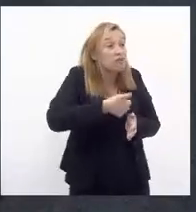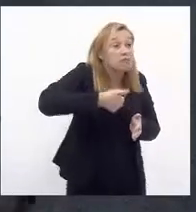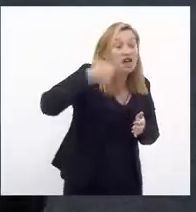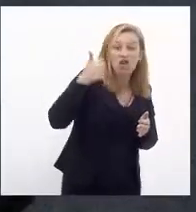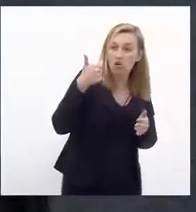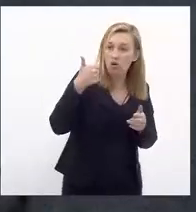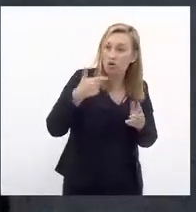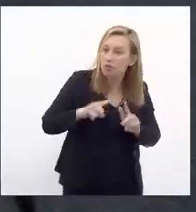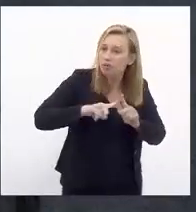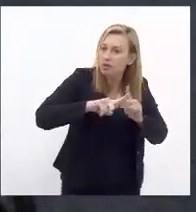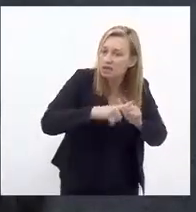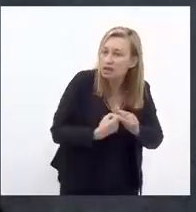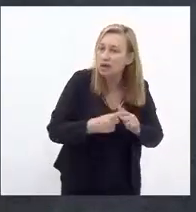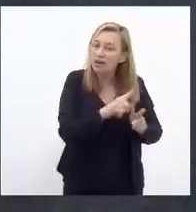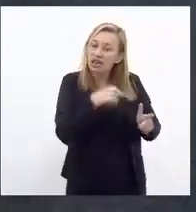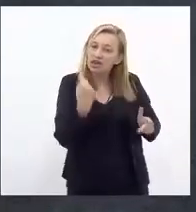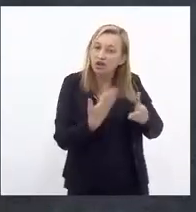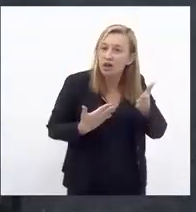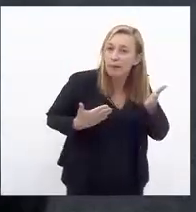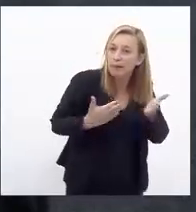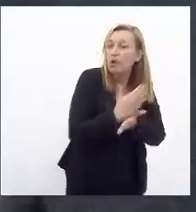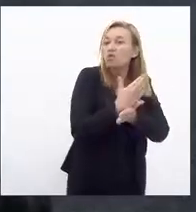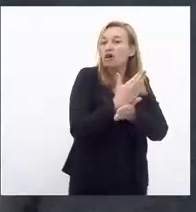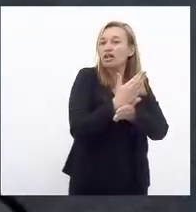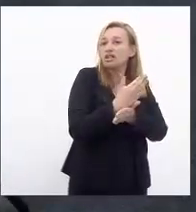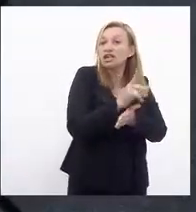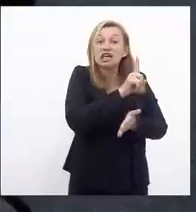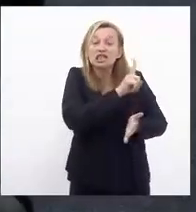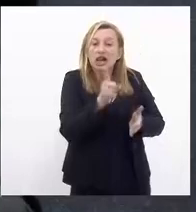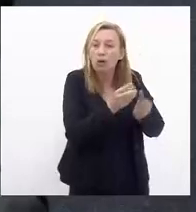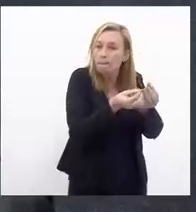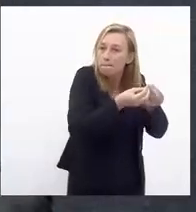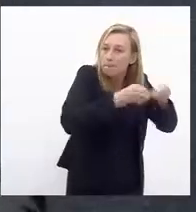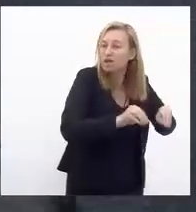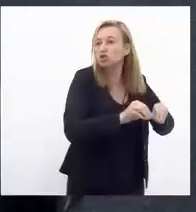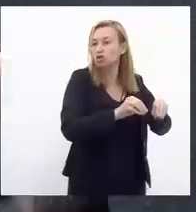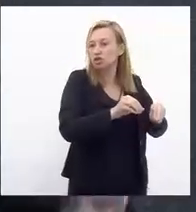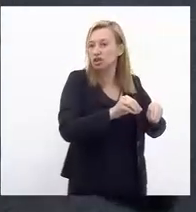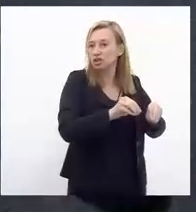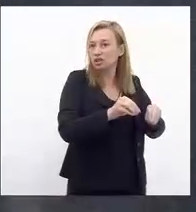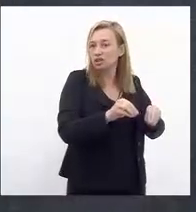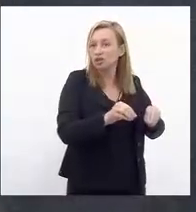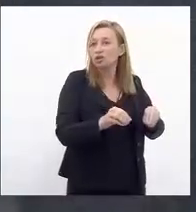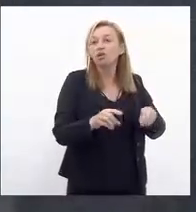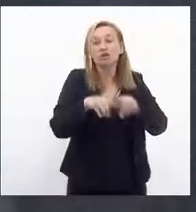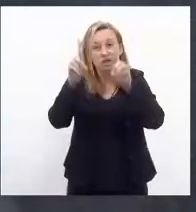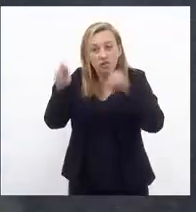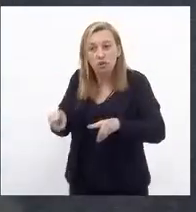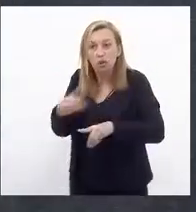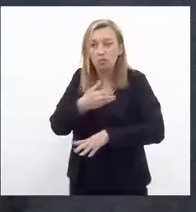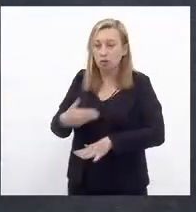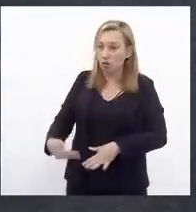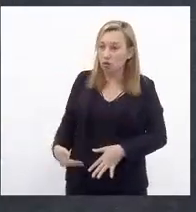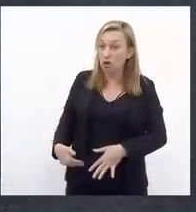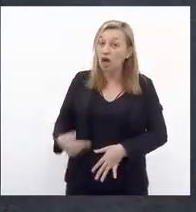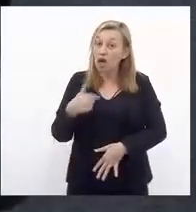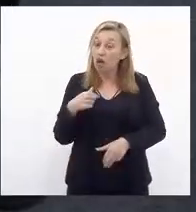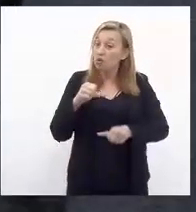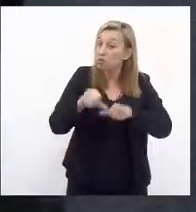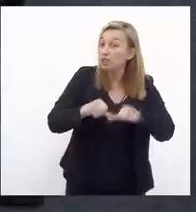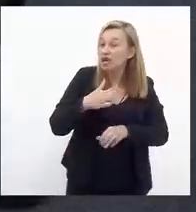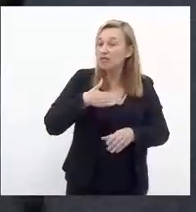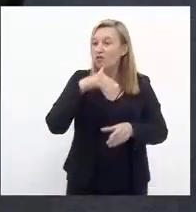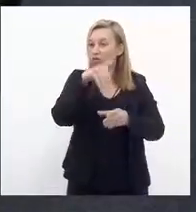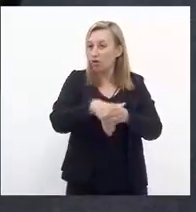melhor para que a gente aprovasse bom seu jeitão prejudicar se essa em servi-los eu mudei